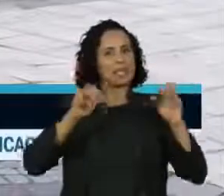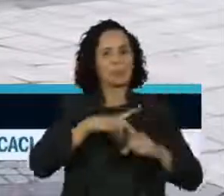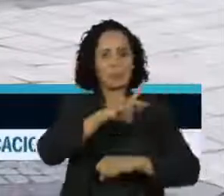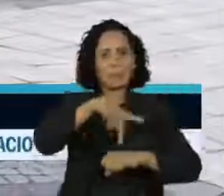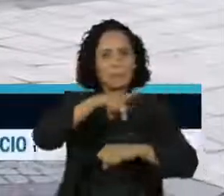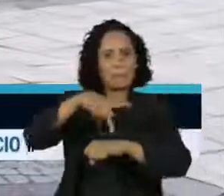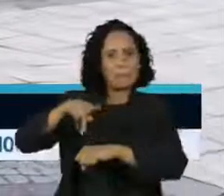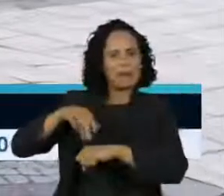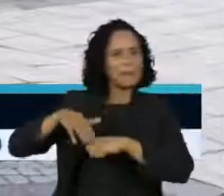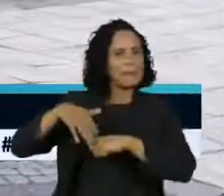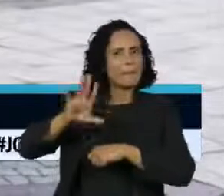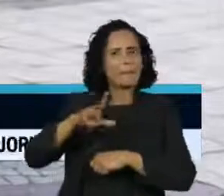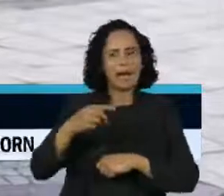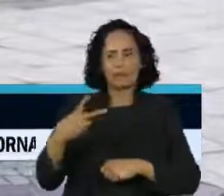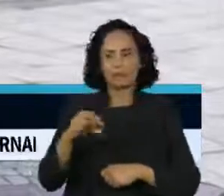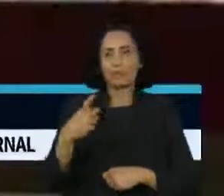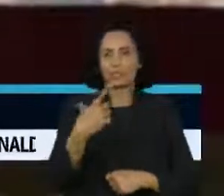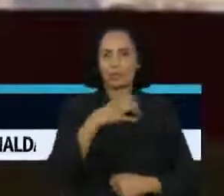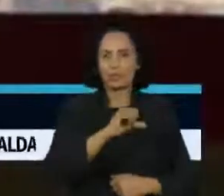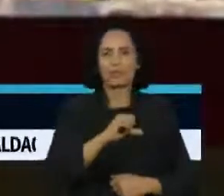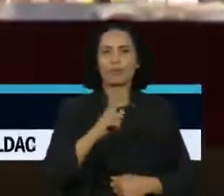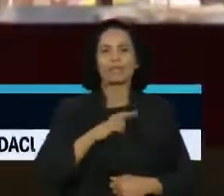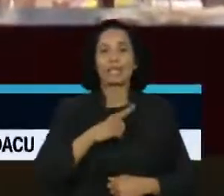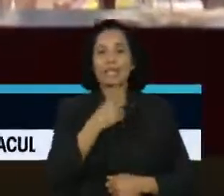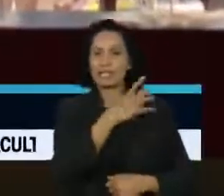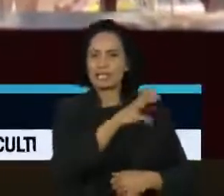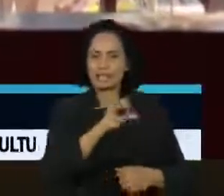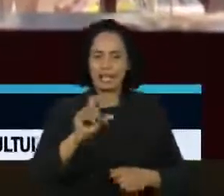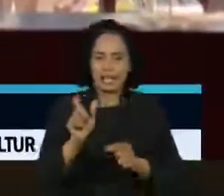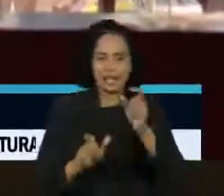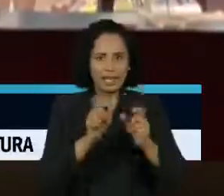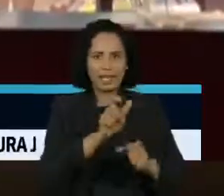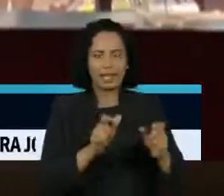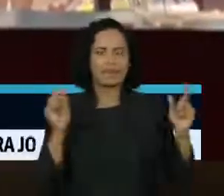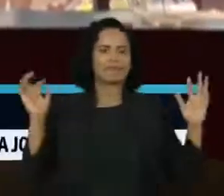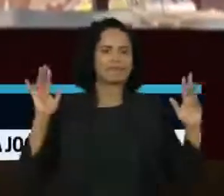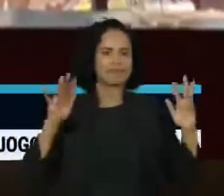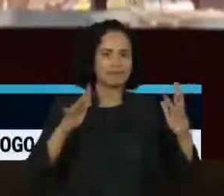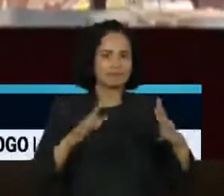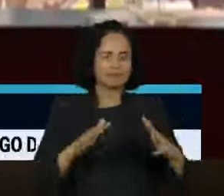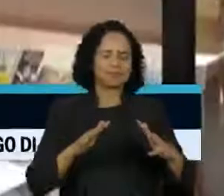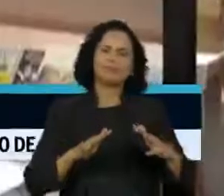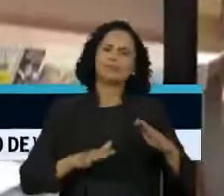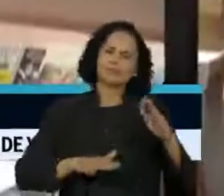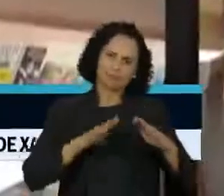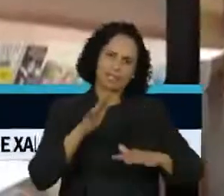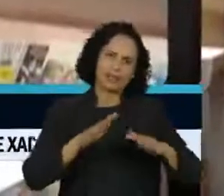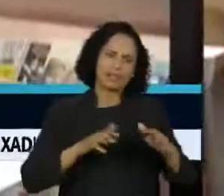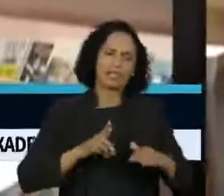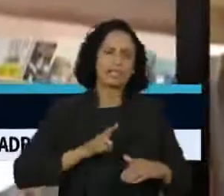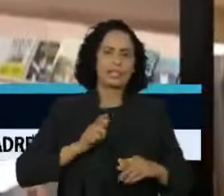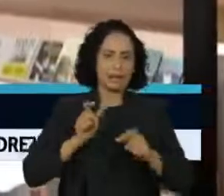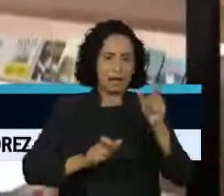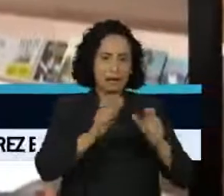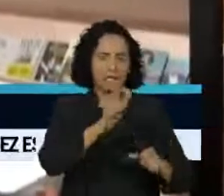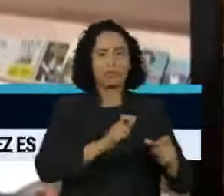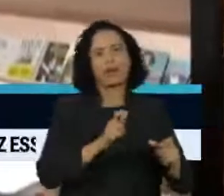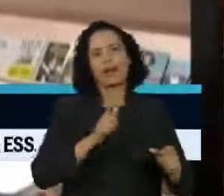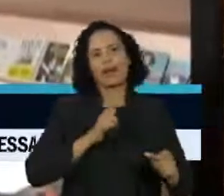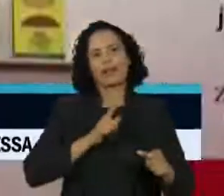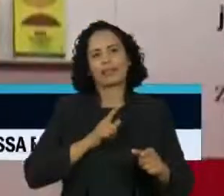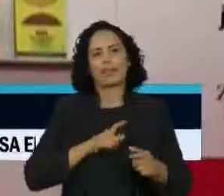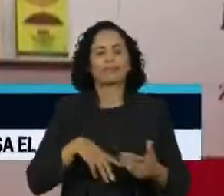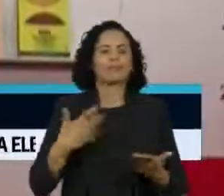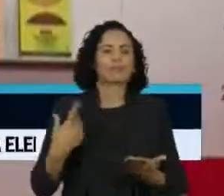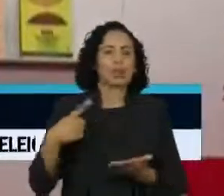2019. Cerca de 300 autores vieram. Podia ser muito mais, não fosse o fato de que alguns simplesmente cancelaram de última